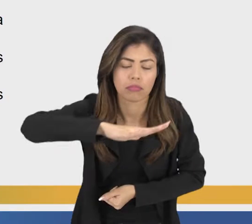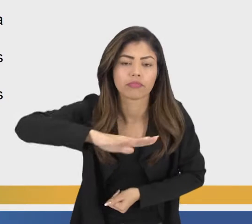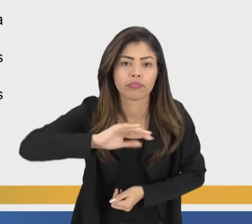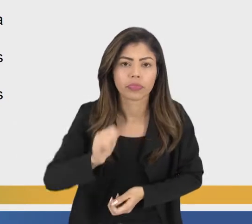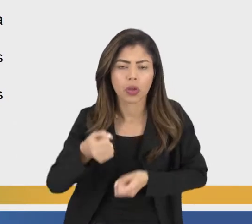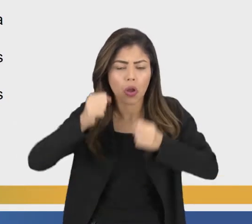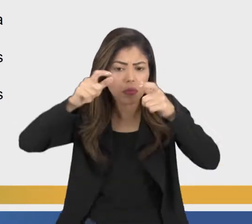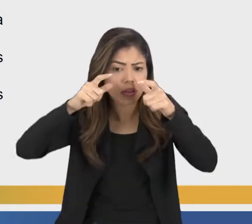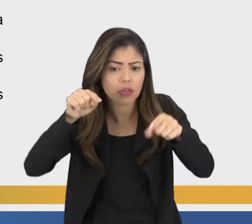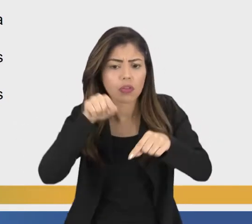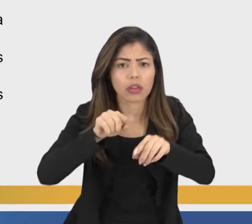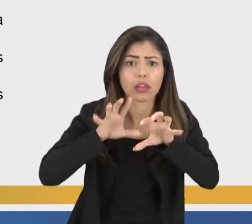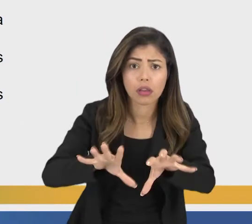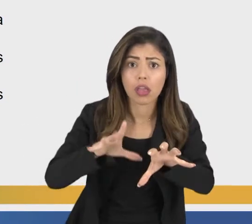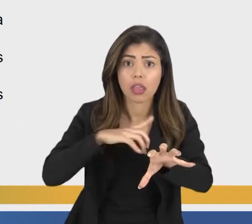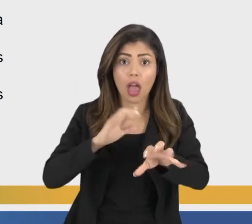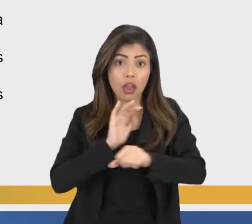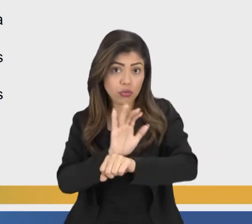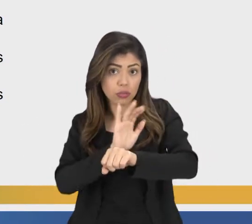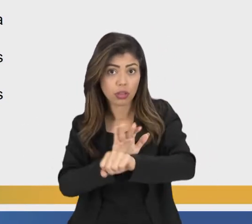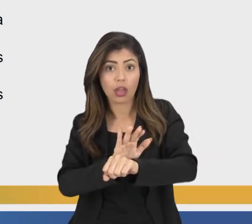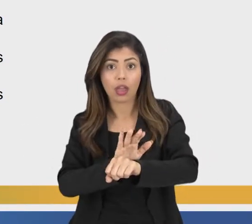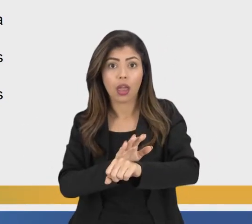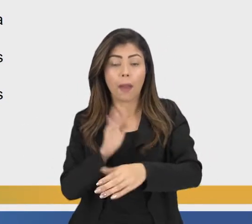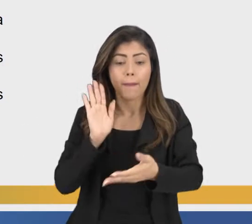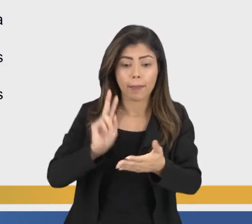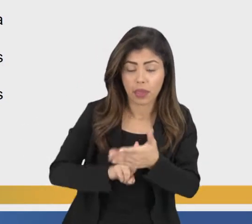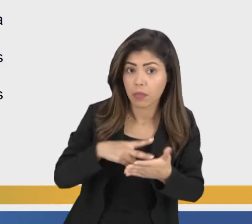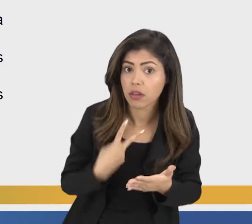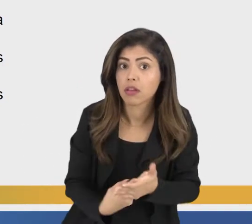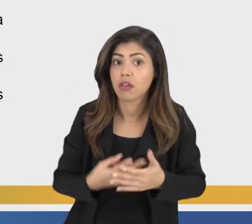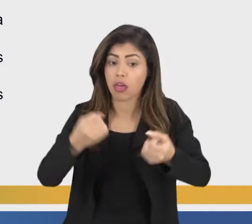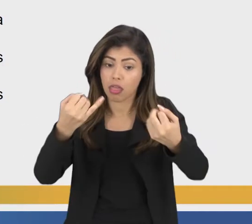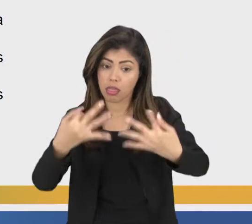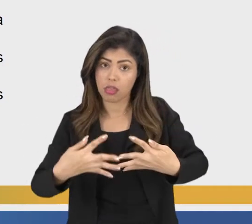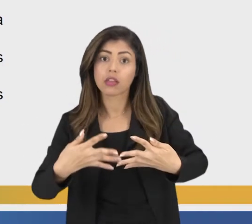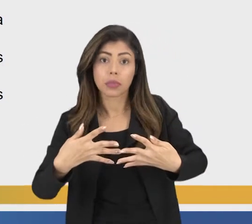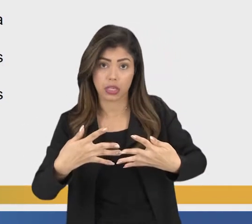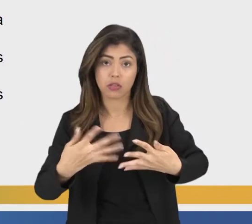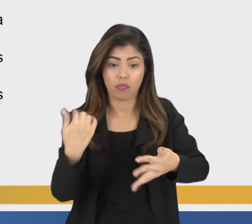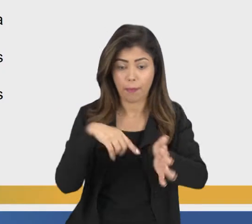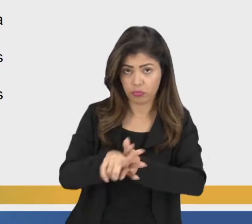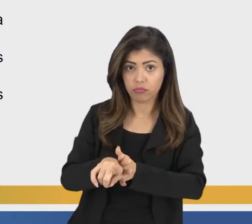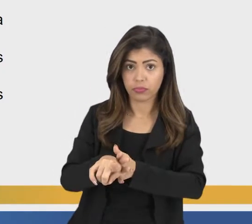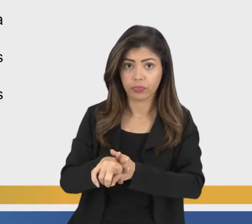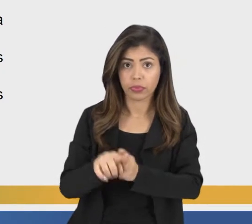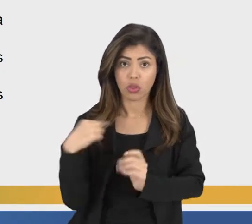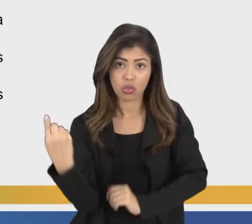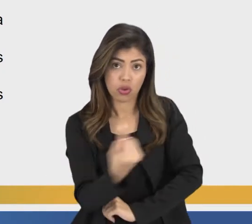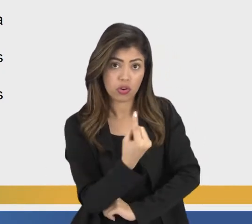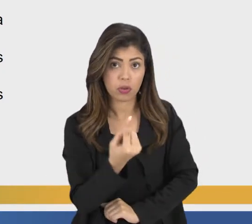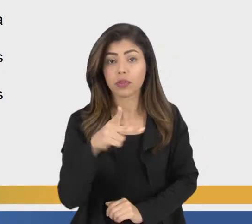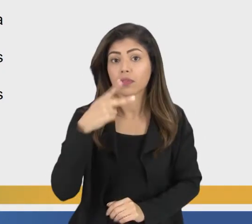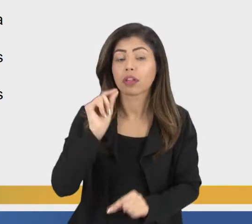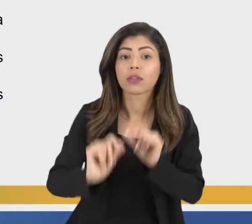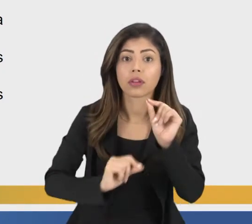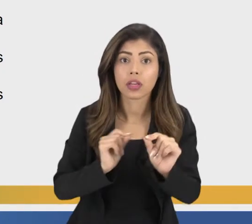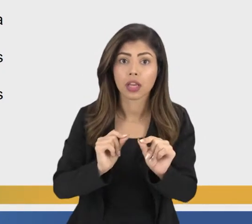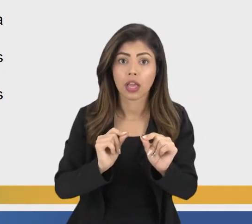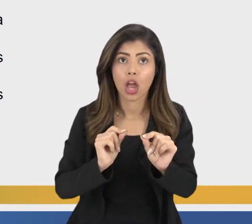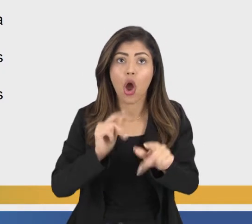uma observação para te ajudar na interpretação da nossa questão. Nós estamos aqui tratando